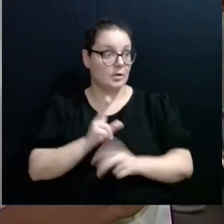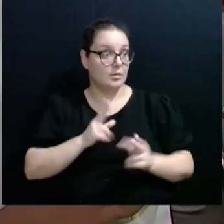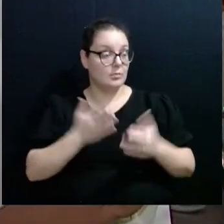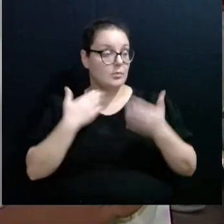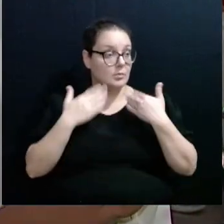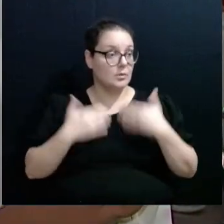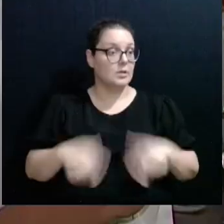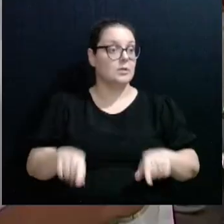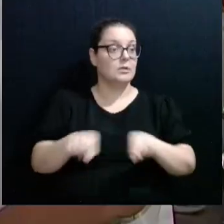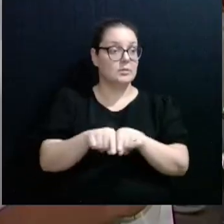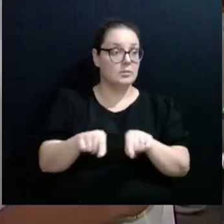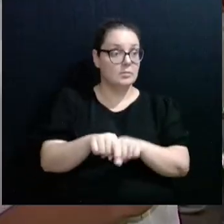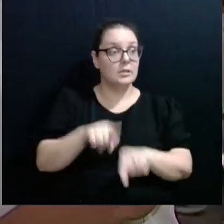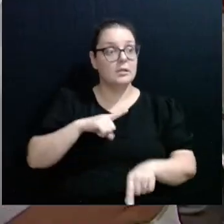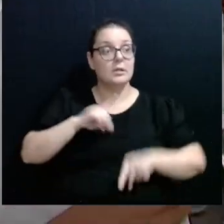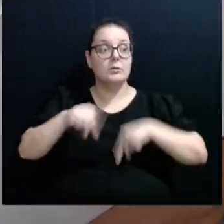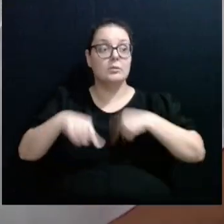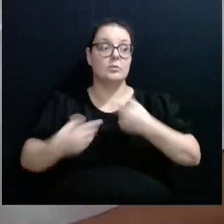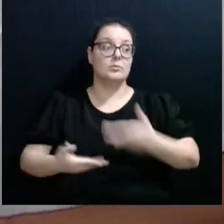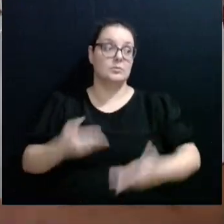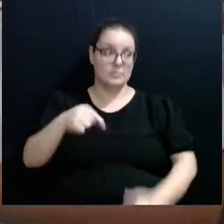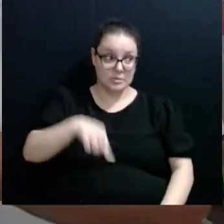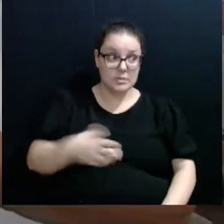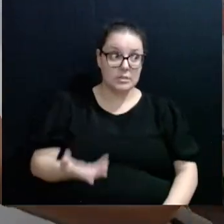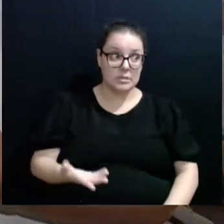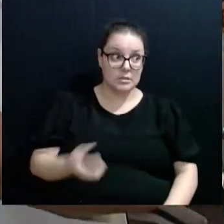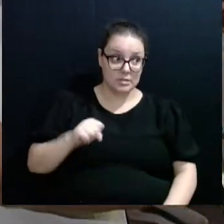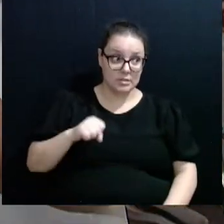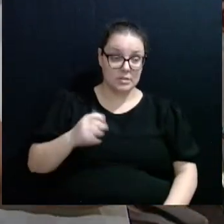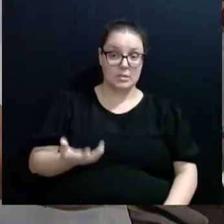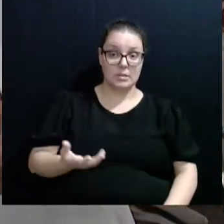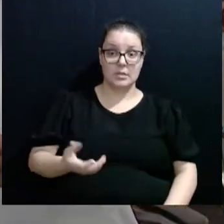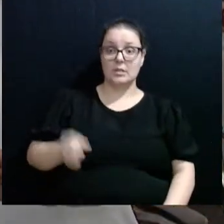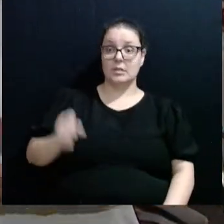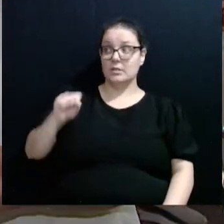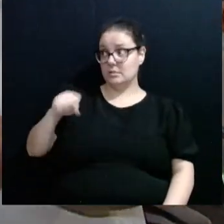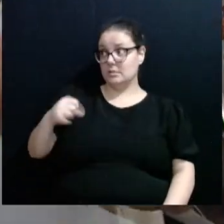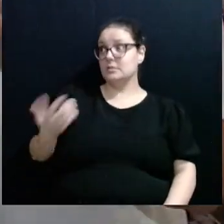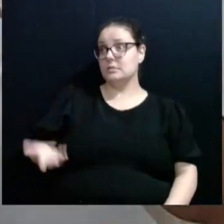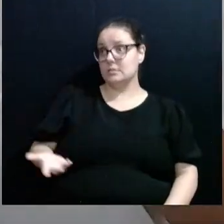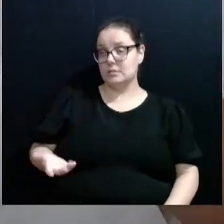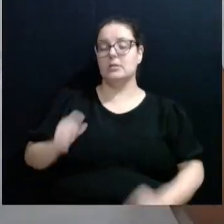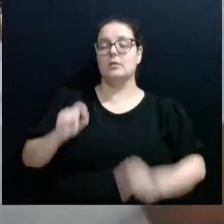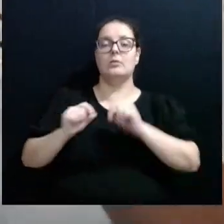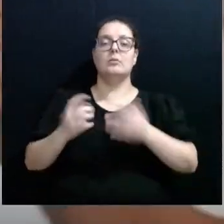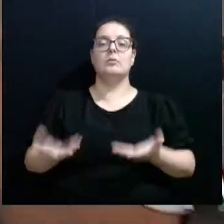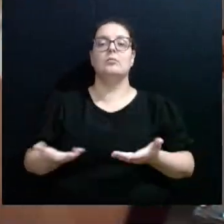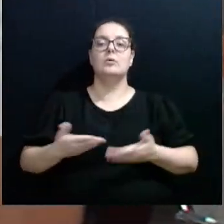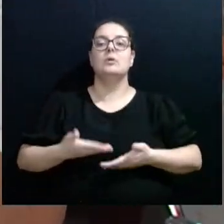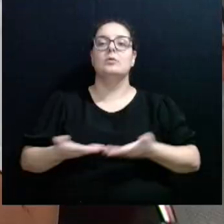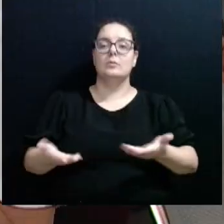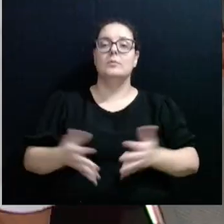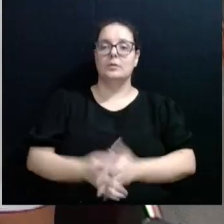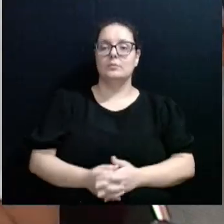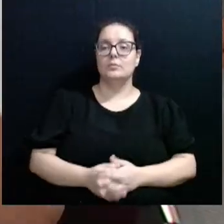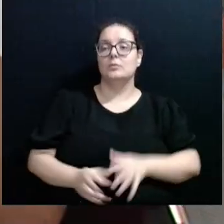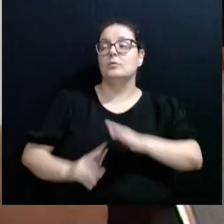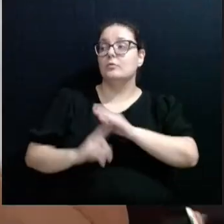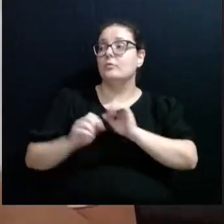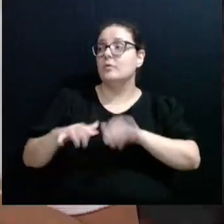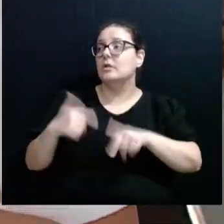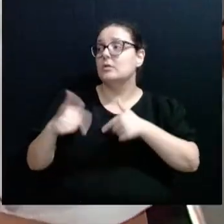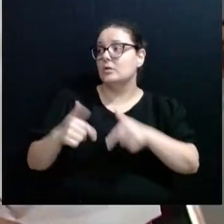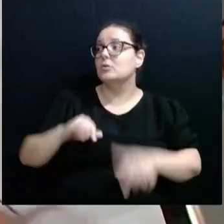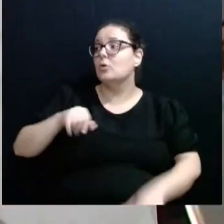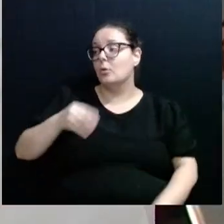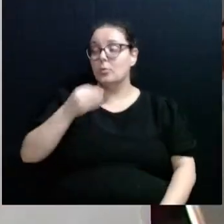está tendo outros serviços aqui, né? Isso, por que a gente até denomina, né, o evento como Feirão de Emprego e Oportunidades? E